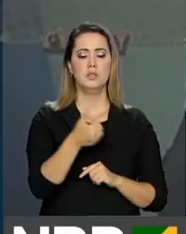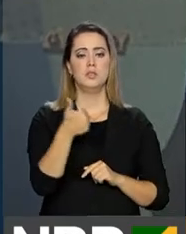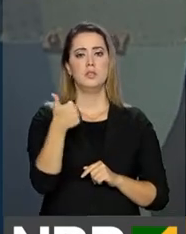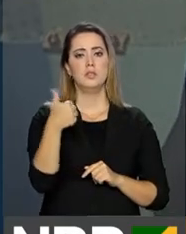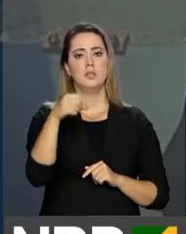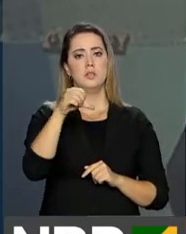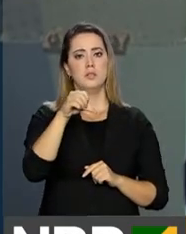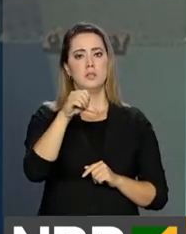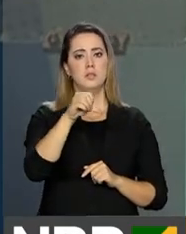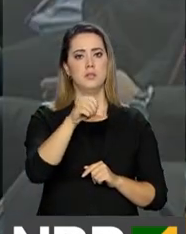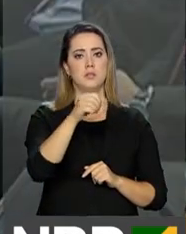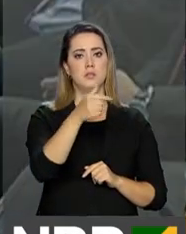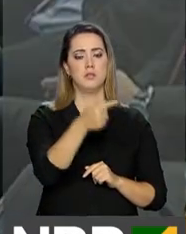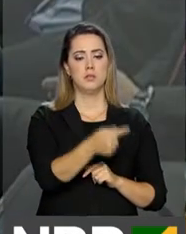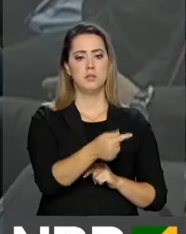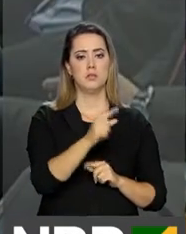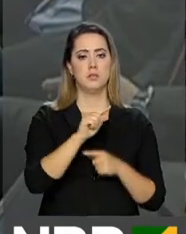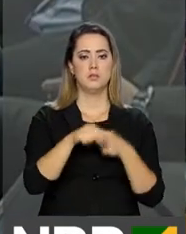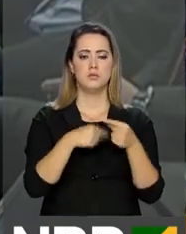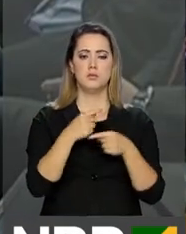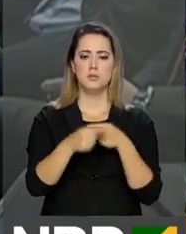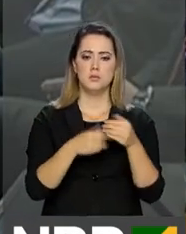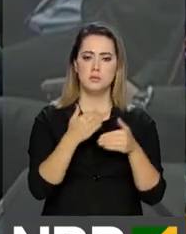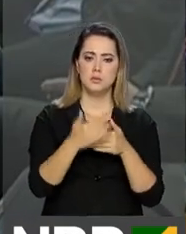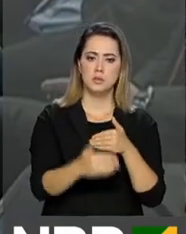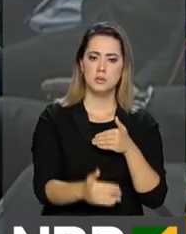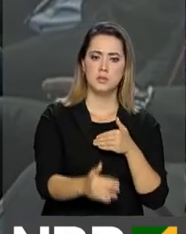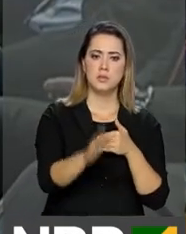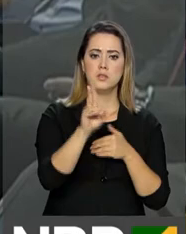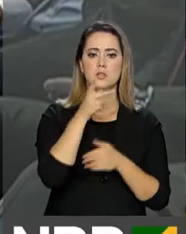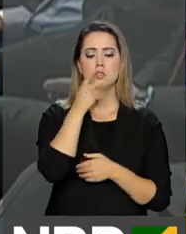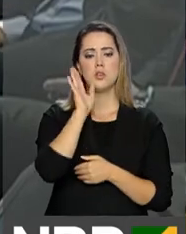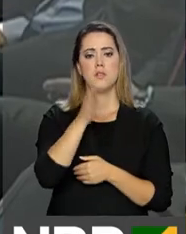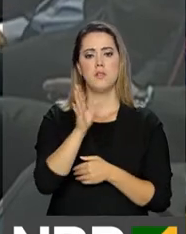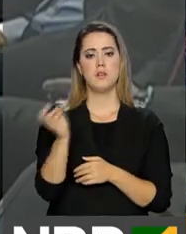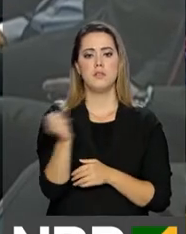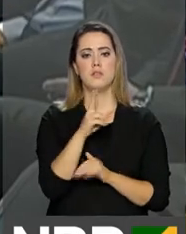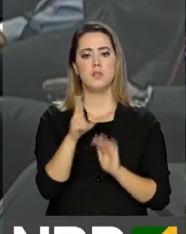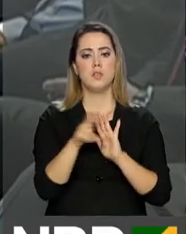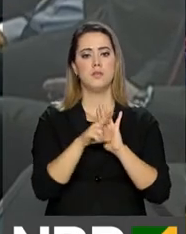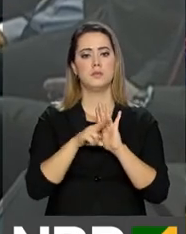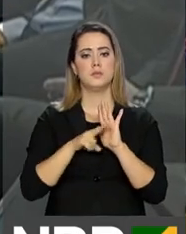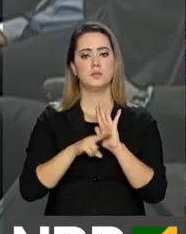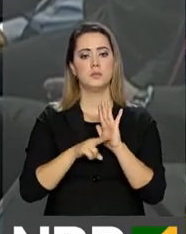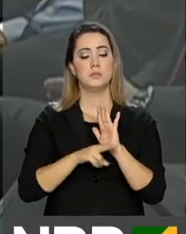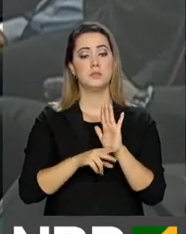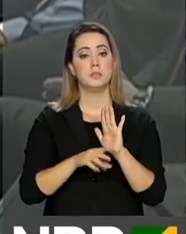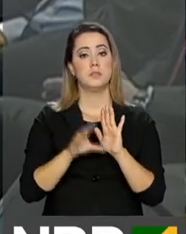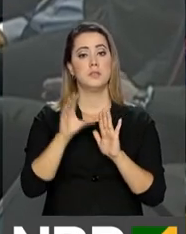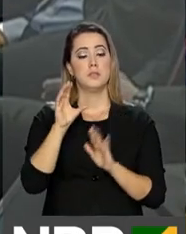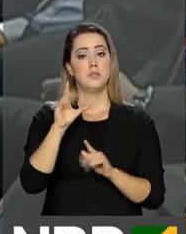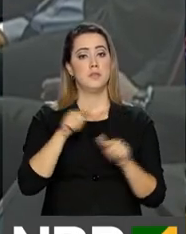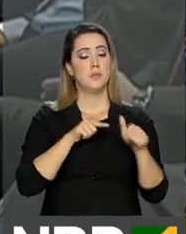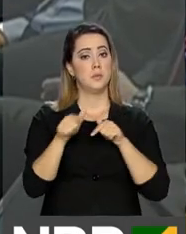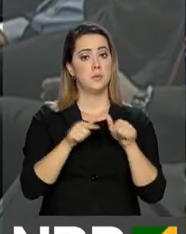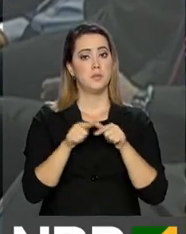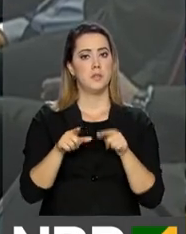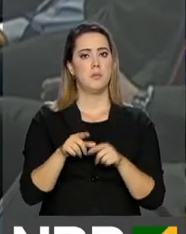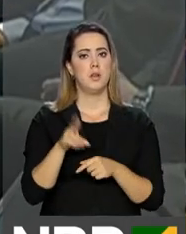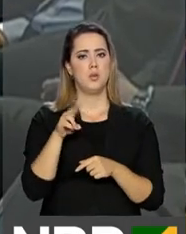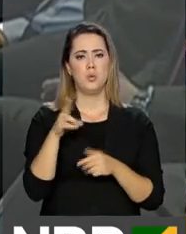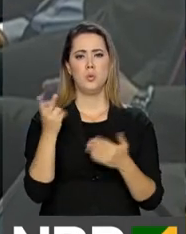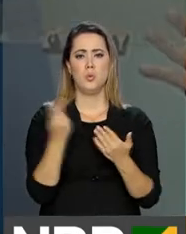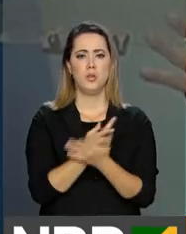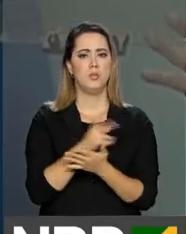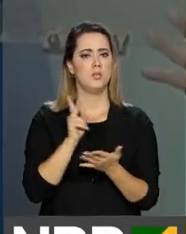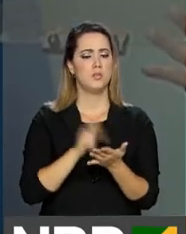97. Já se falava em reforma da legislação trabalhista. jamais ninguém ousou levá-la